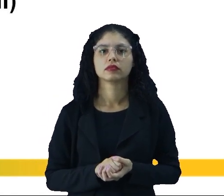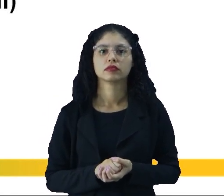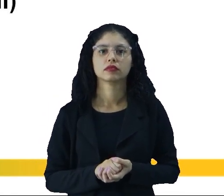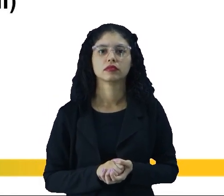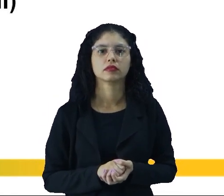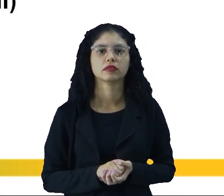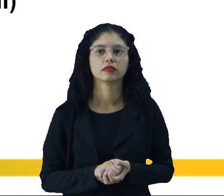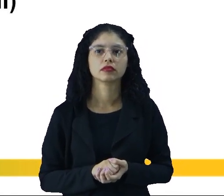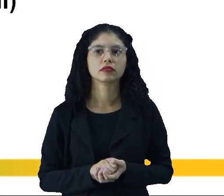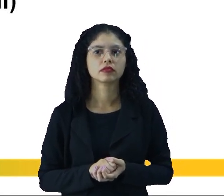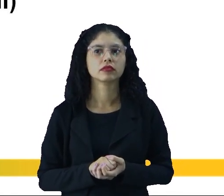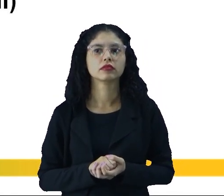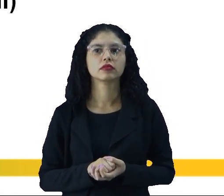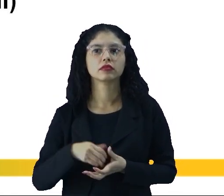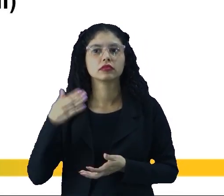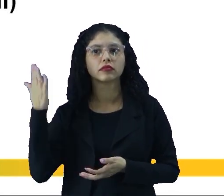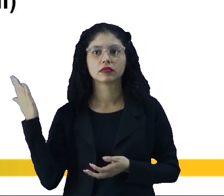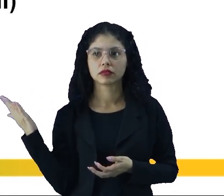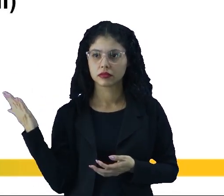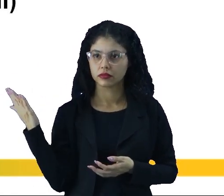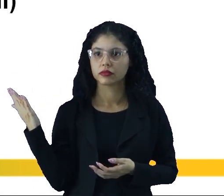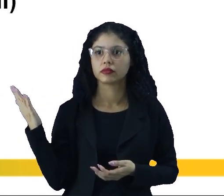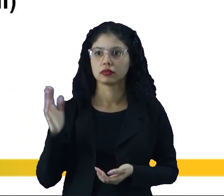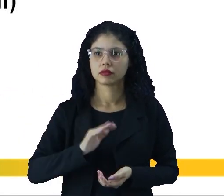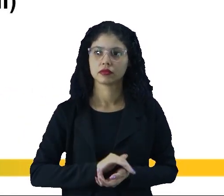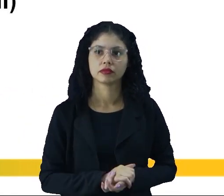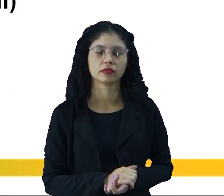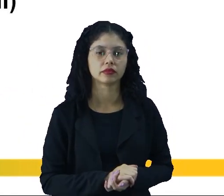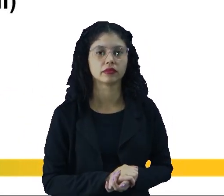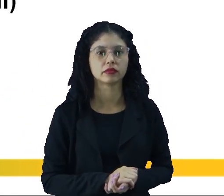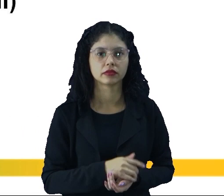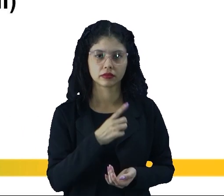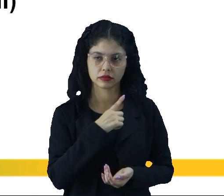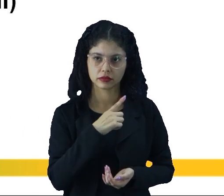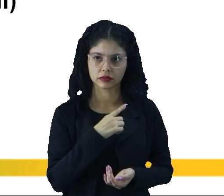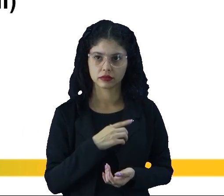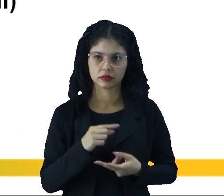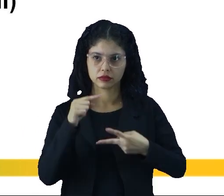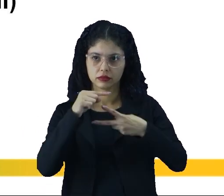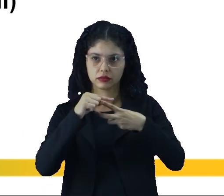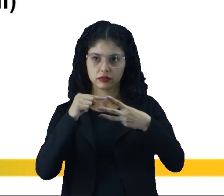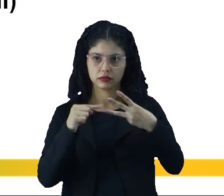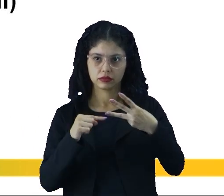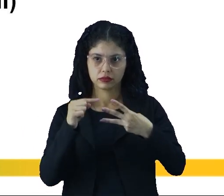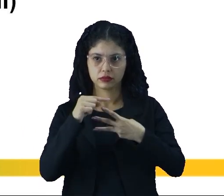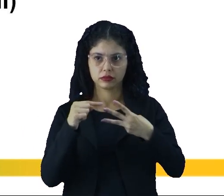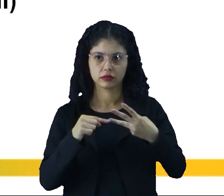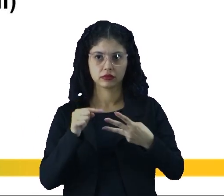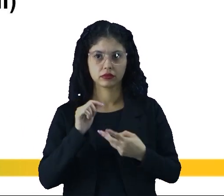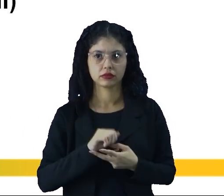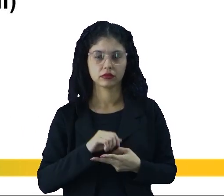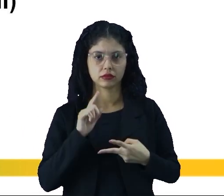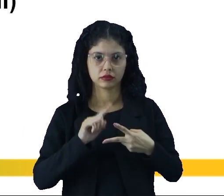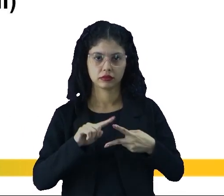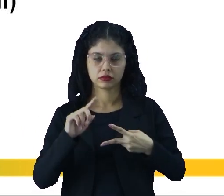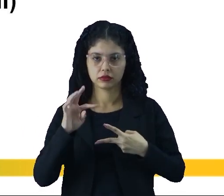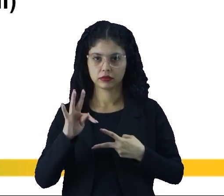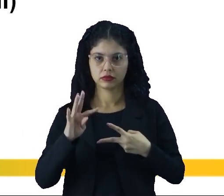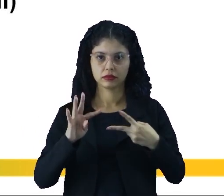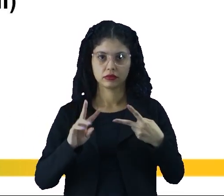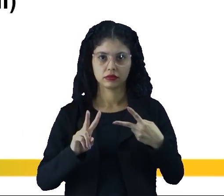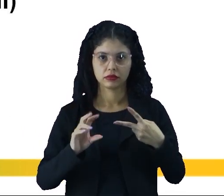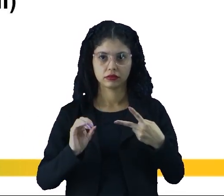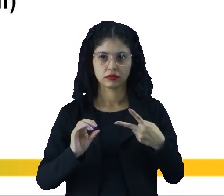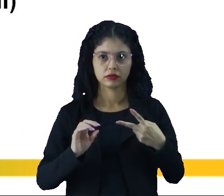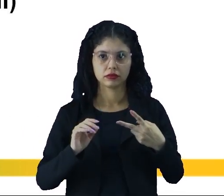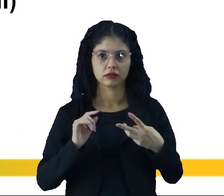vezes V0 vezes t, menos 5t ao quadrado. Nós temos aí três variáveis, né? V0, tem t e t ao quadrado, por isso que